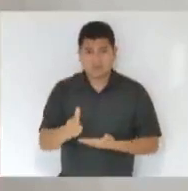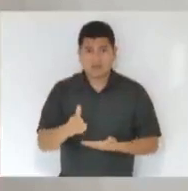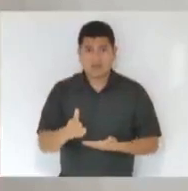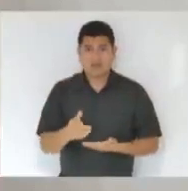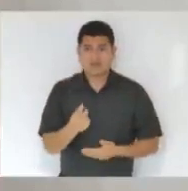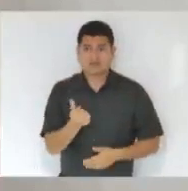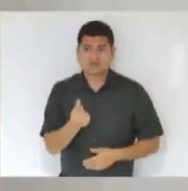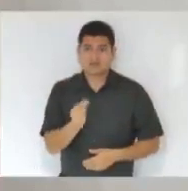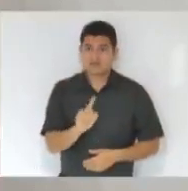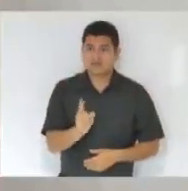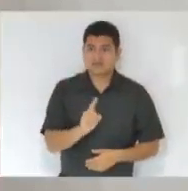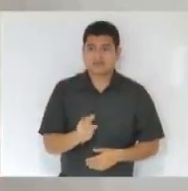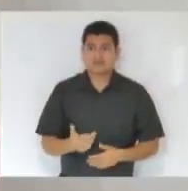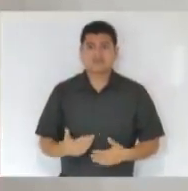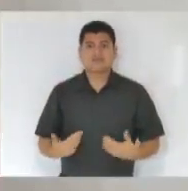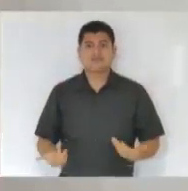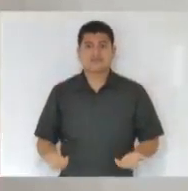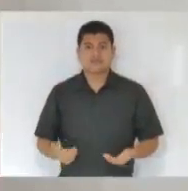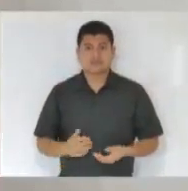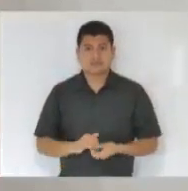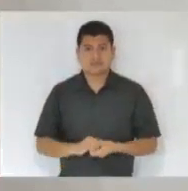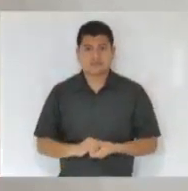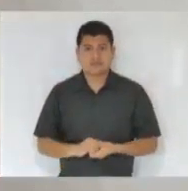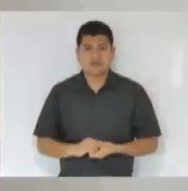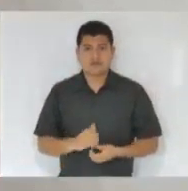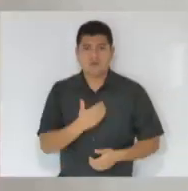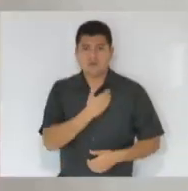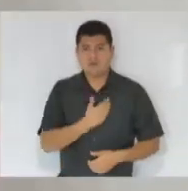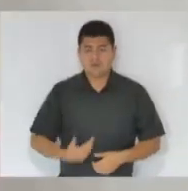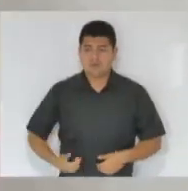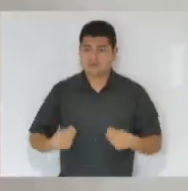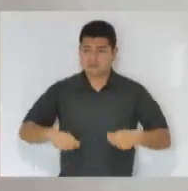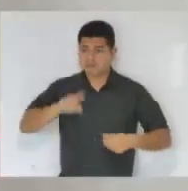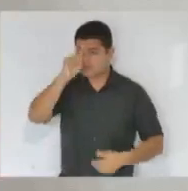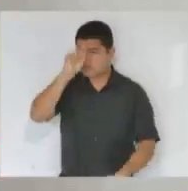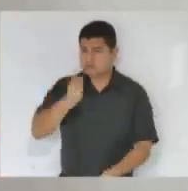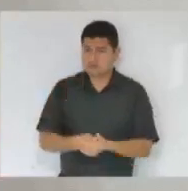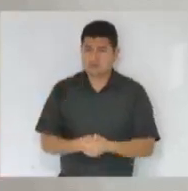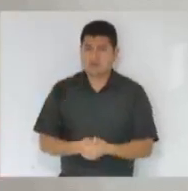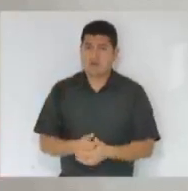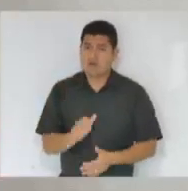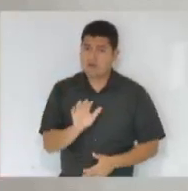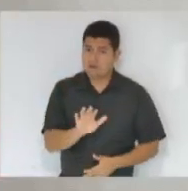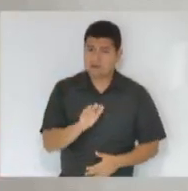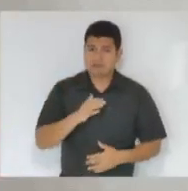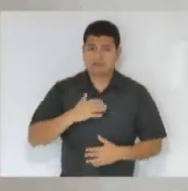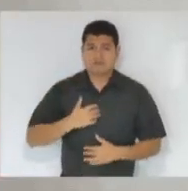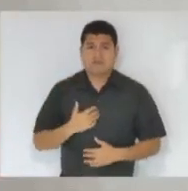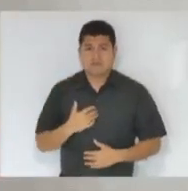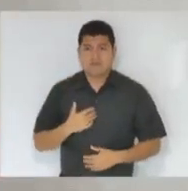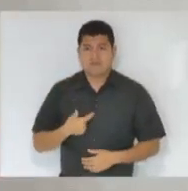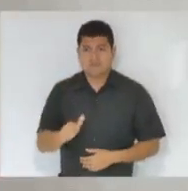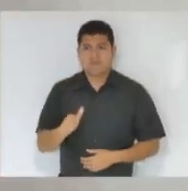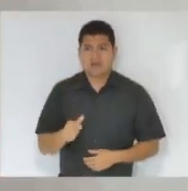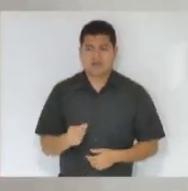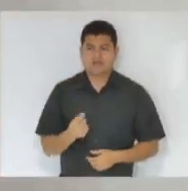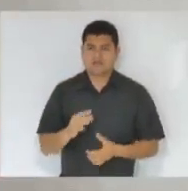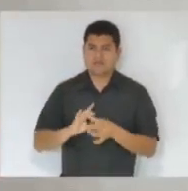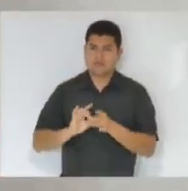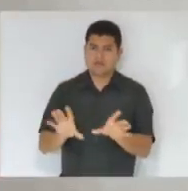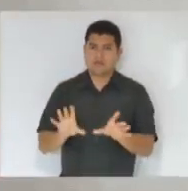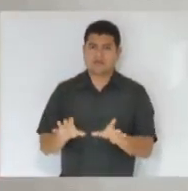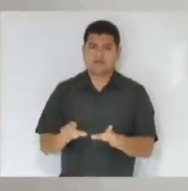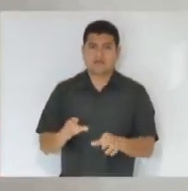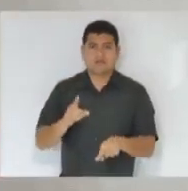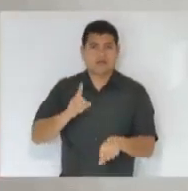sair? Né? O governo tem que se decidir. Tem que dizer, olha, vai sair? Vai sair? Quando vai